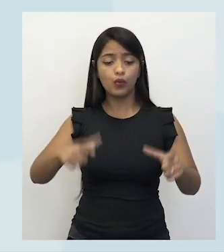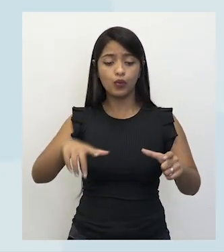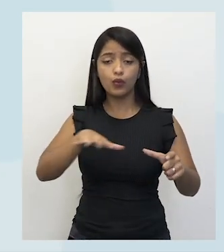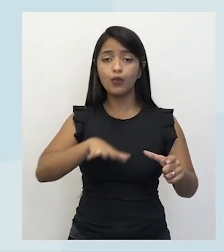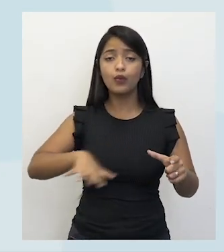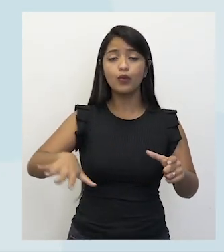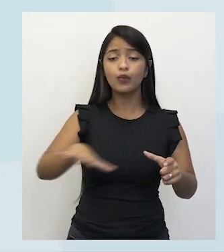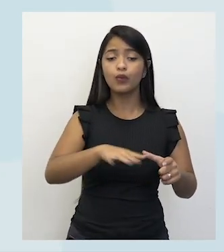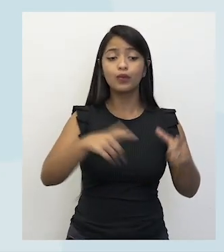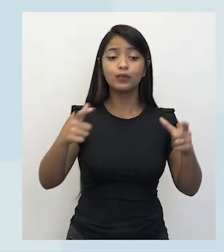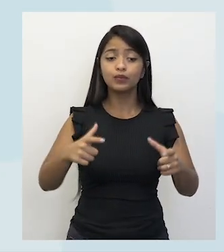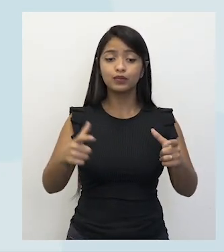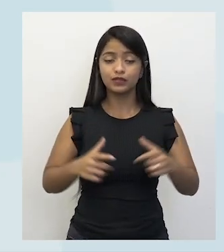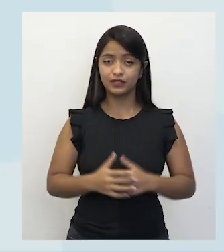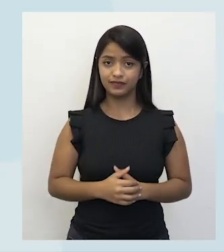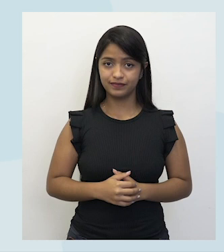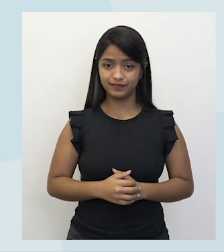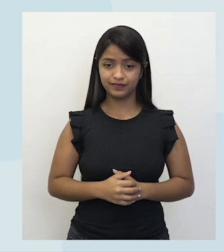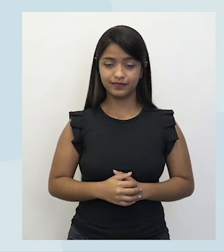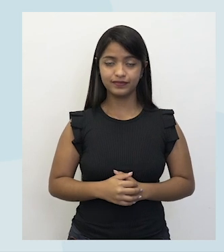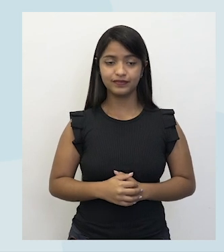o cenário, tá bom?